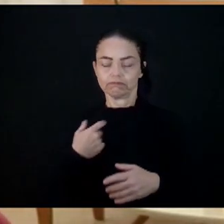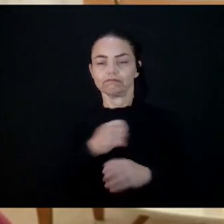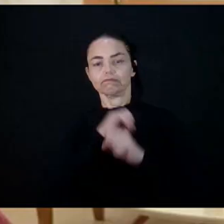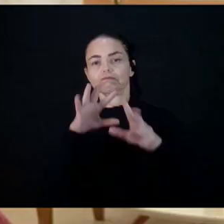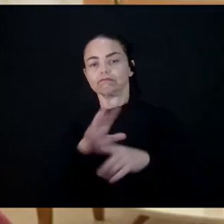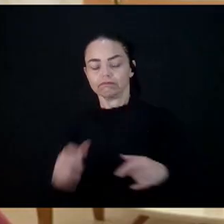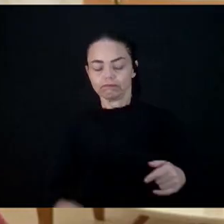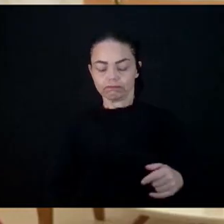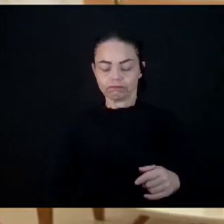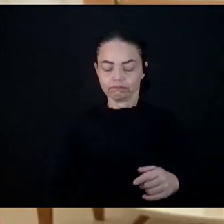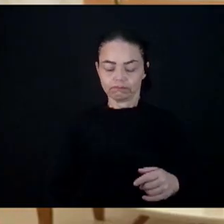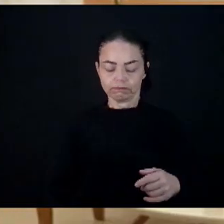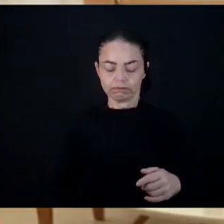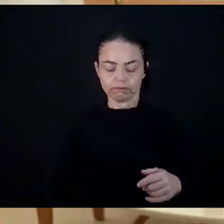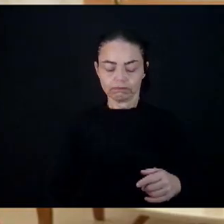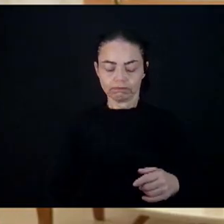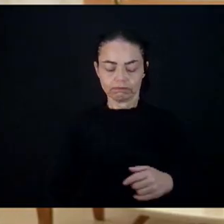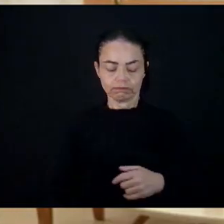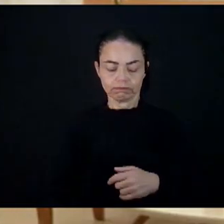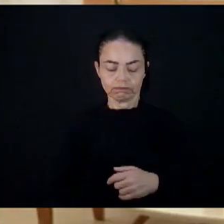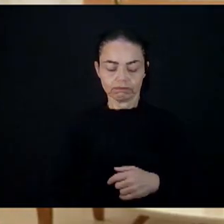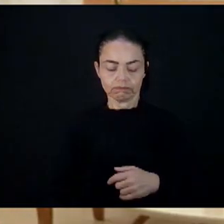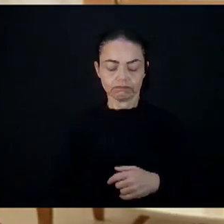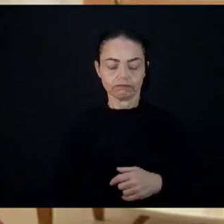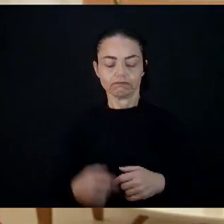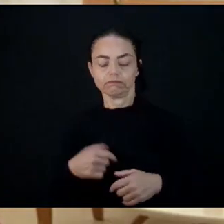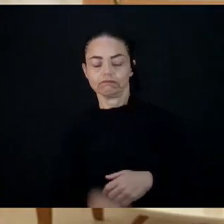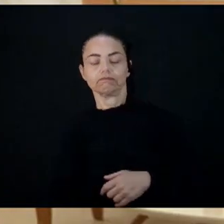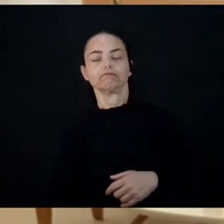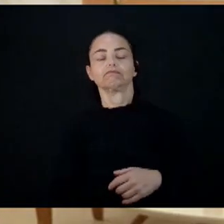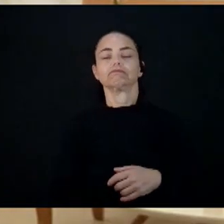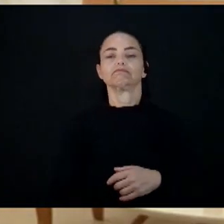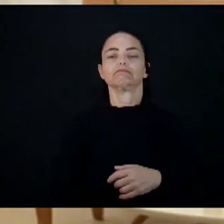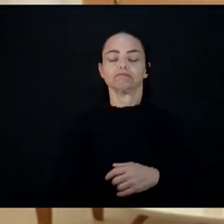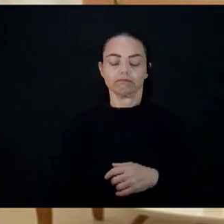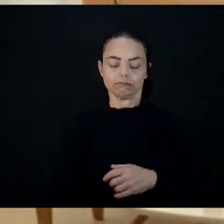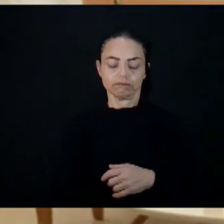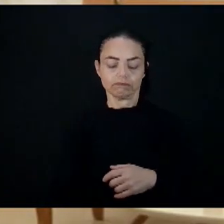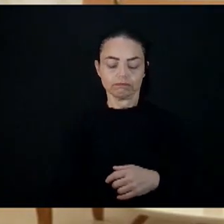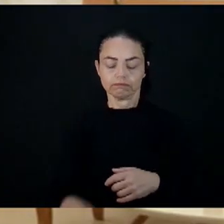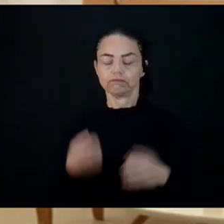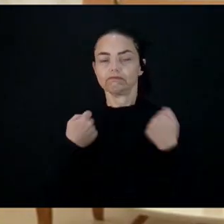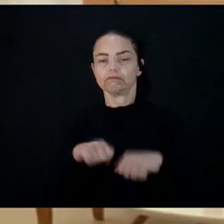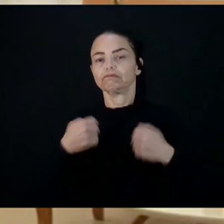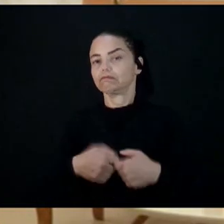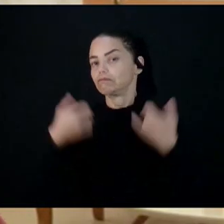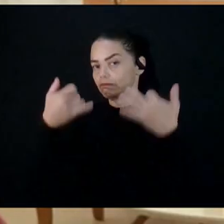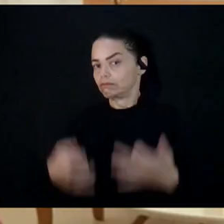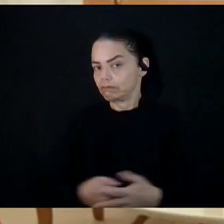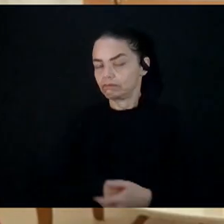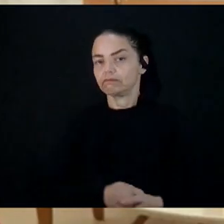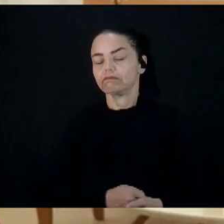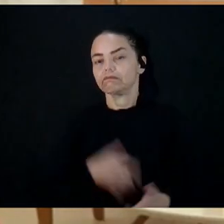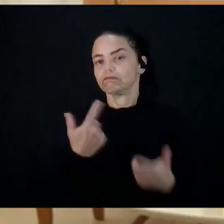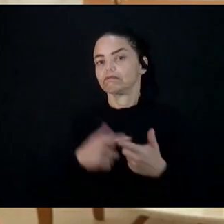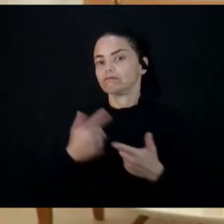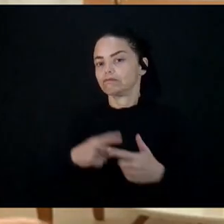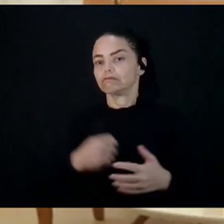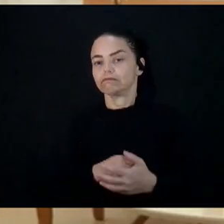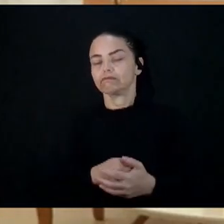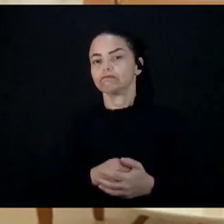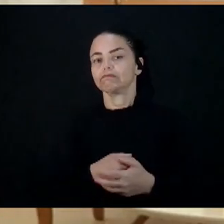clara aos jovens. Isso precisa ser dito. Porque senão a